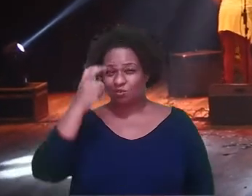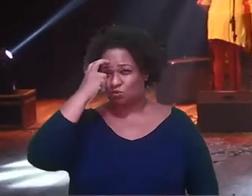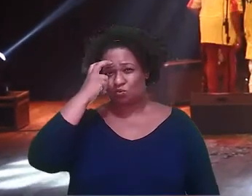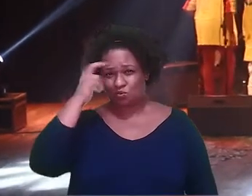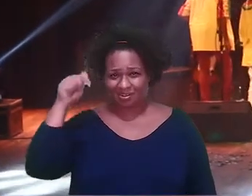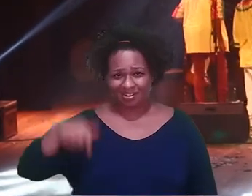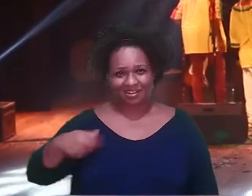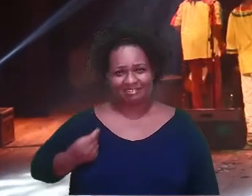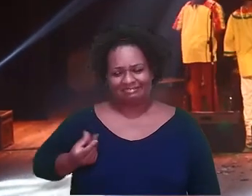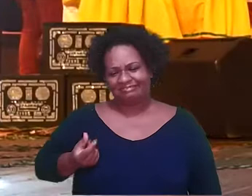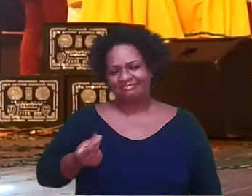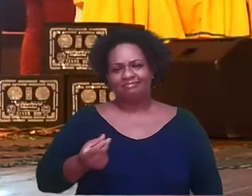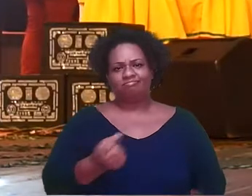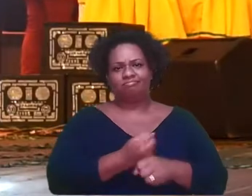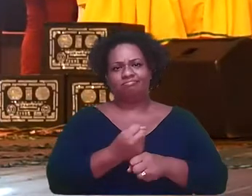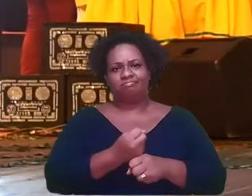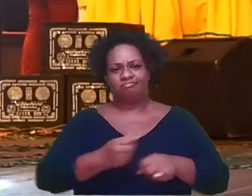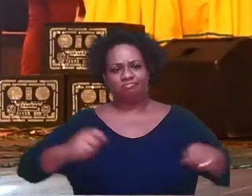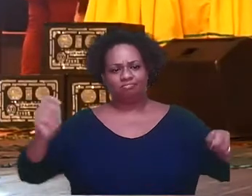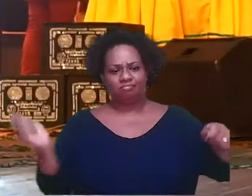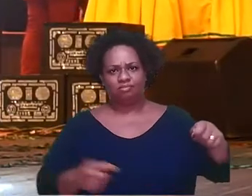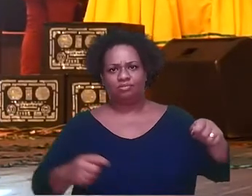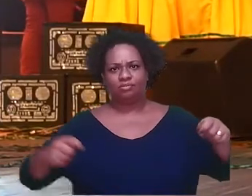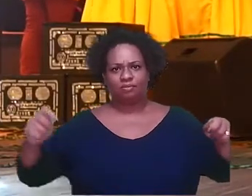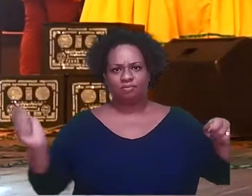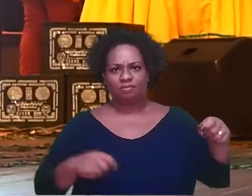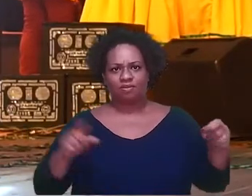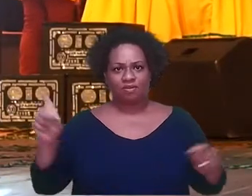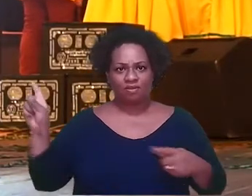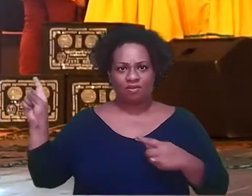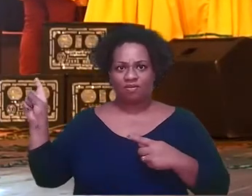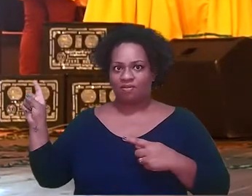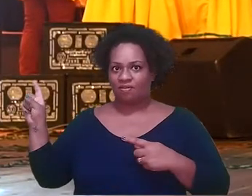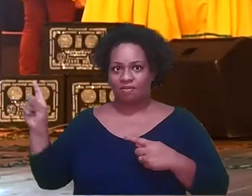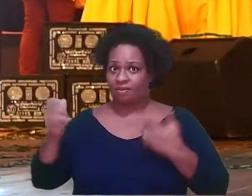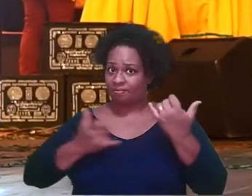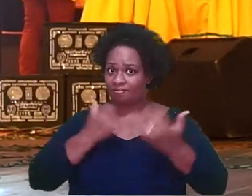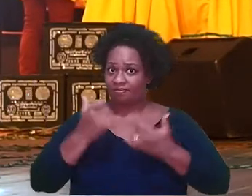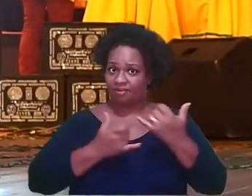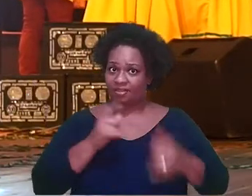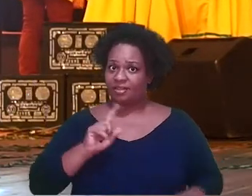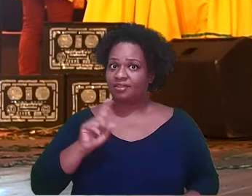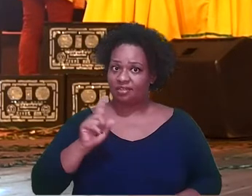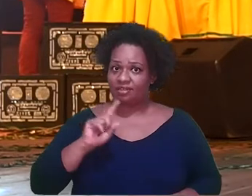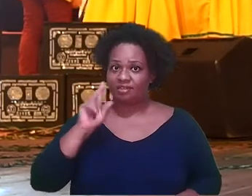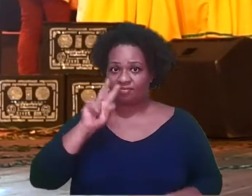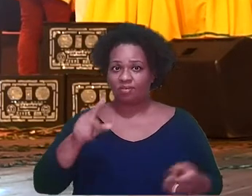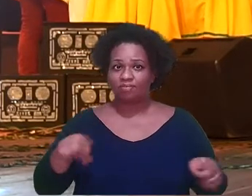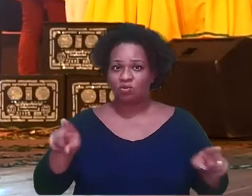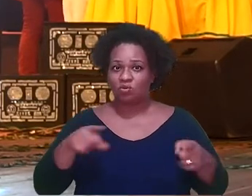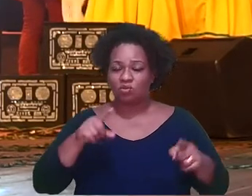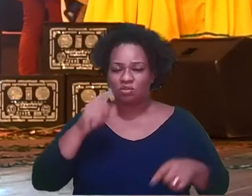as músicas de entretenimento imediato. E é produzido hoje de manhã, paga jabá. E